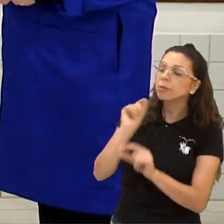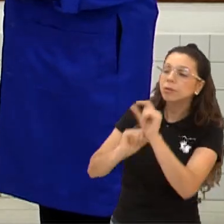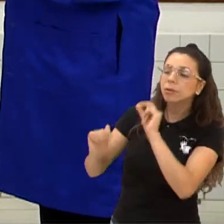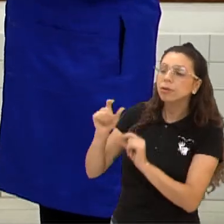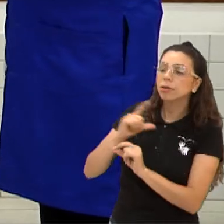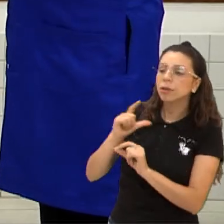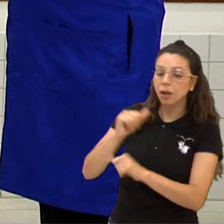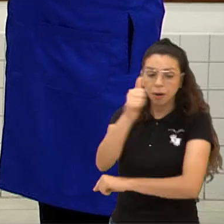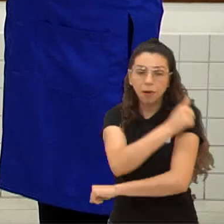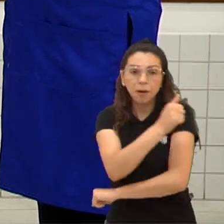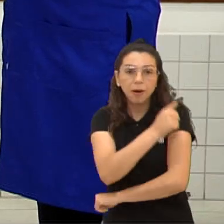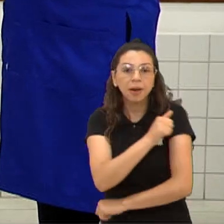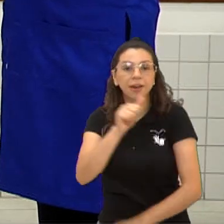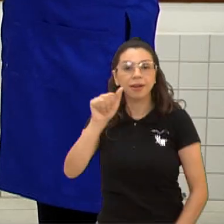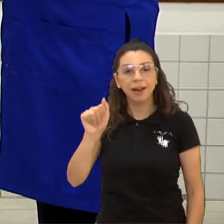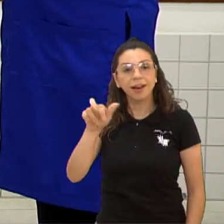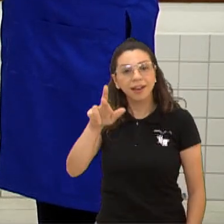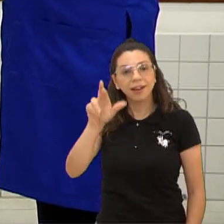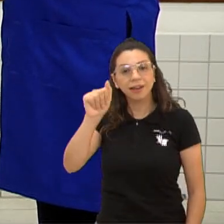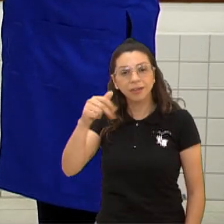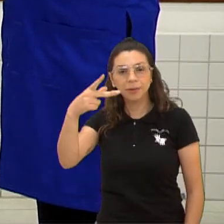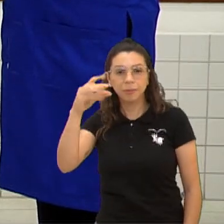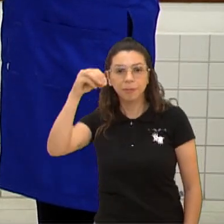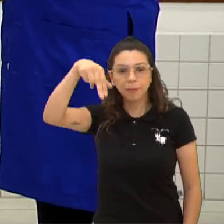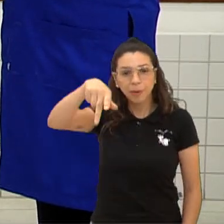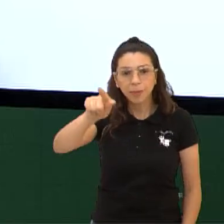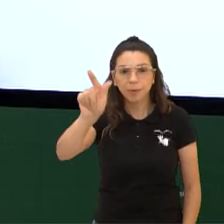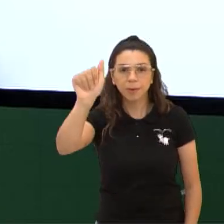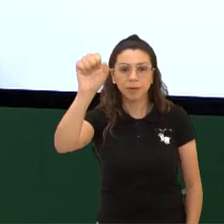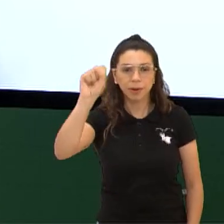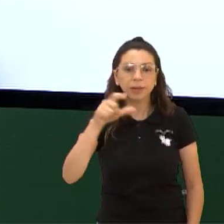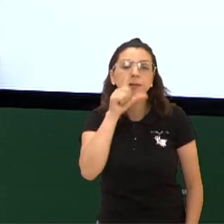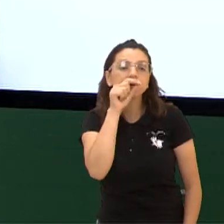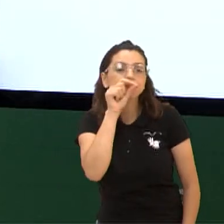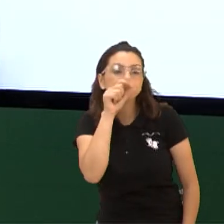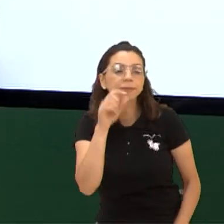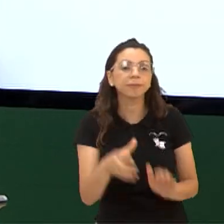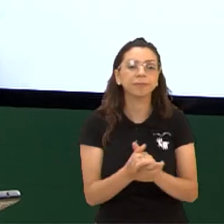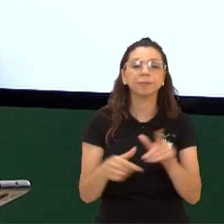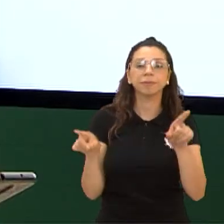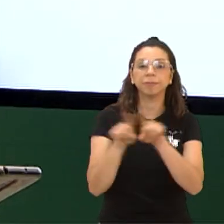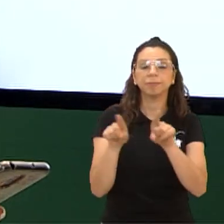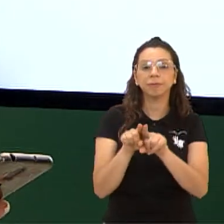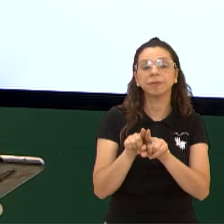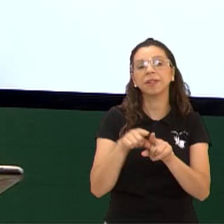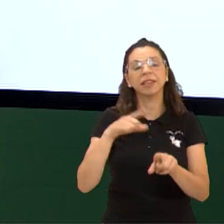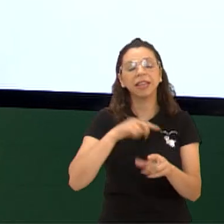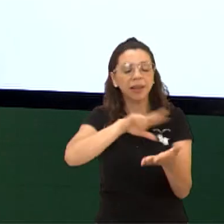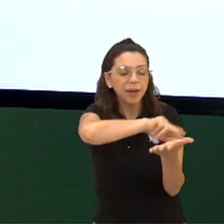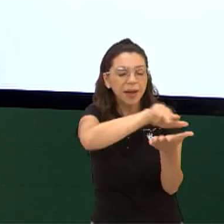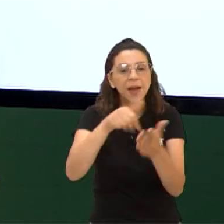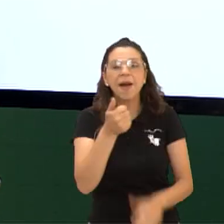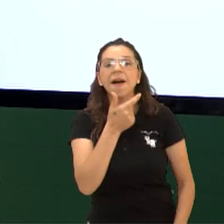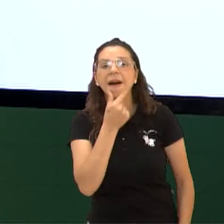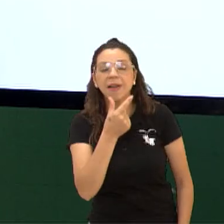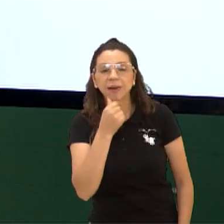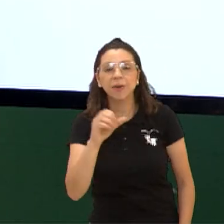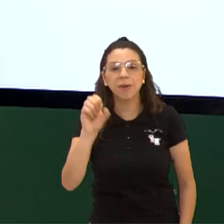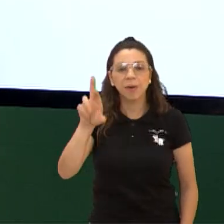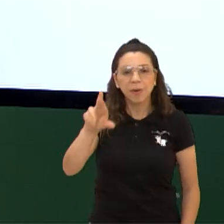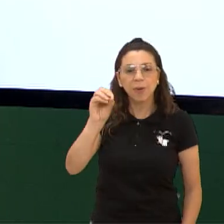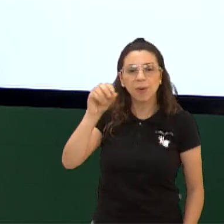nós temos alunos de Arapongas, como Miguel, a José Henrique, Miguel de